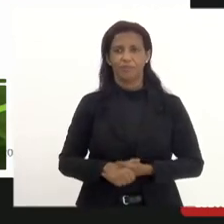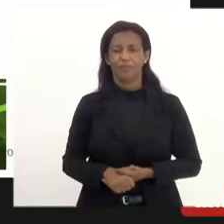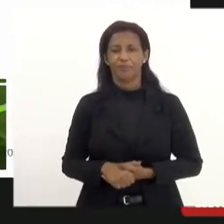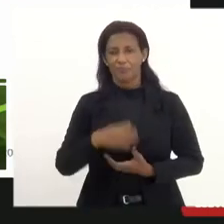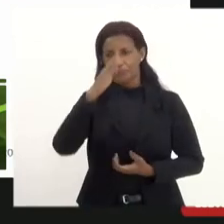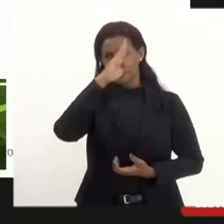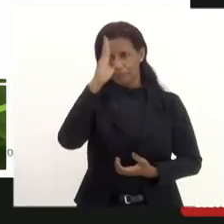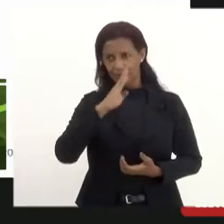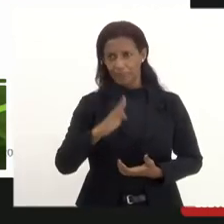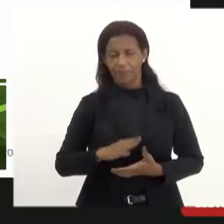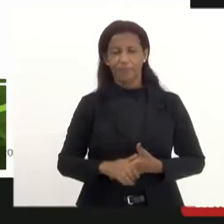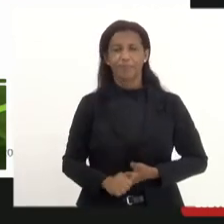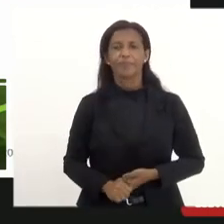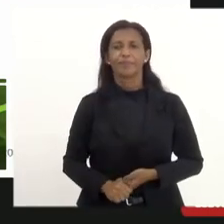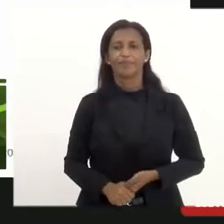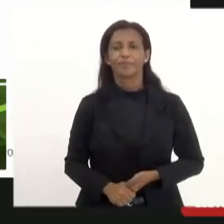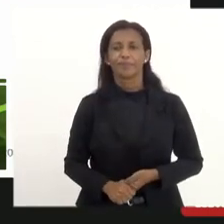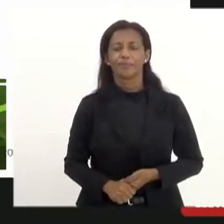brasileira